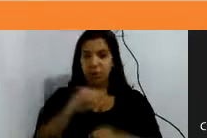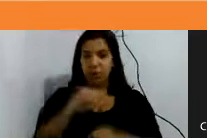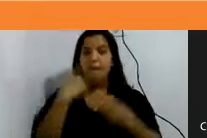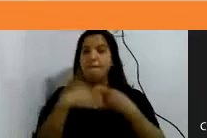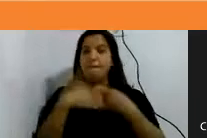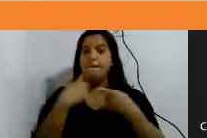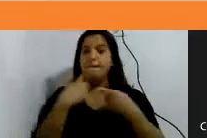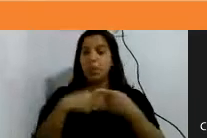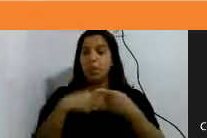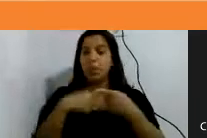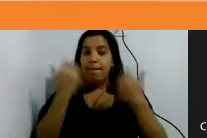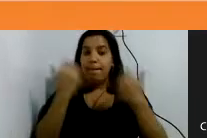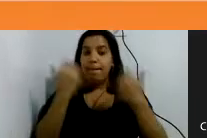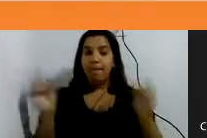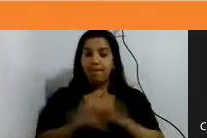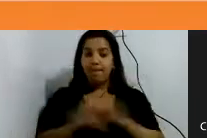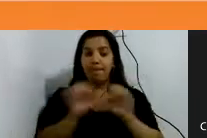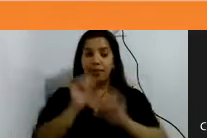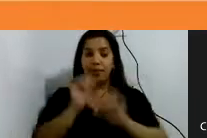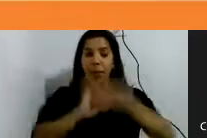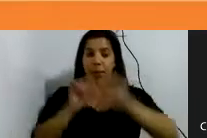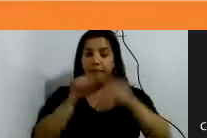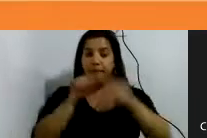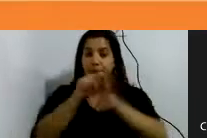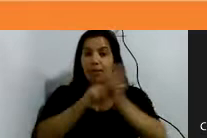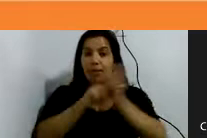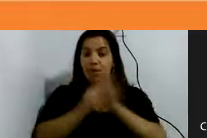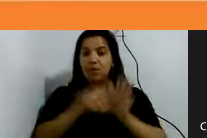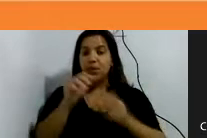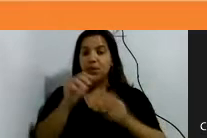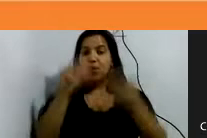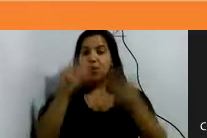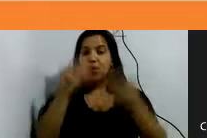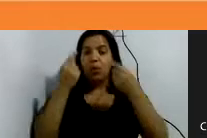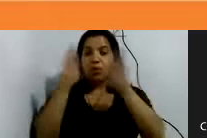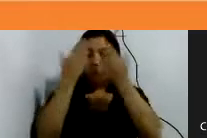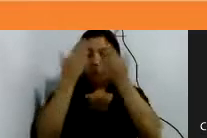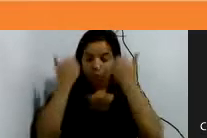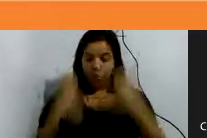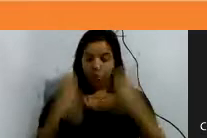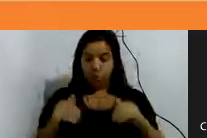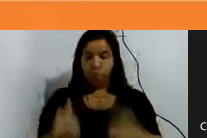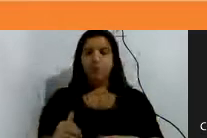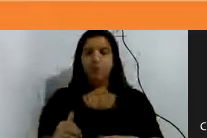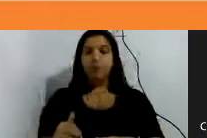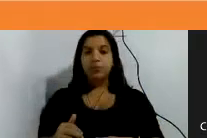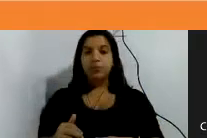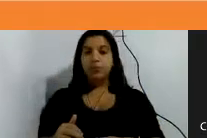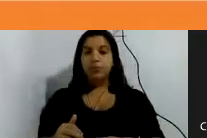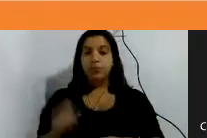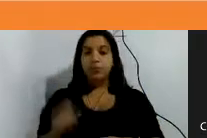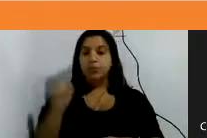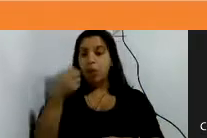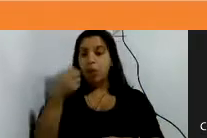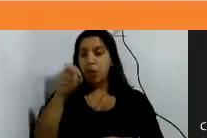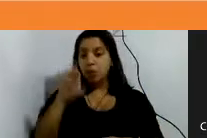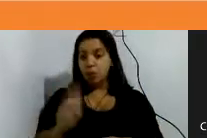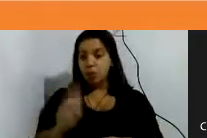Porque a prova reversa a gente vai pesquisar o anticorpo. Então, aqui o soro é a amostra